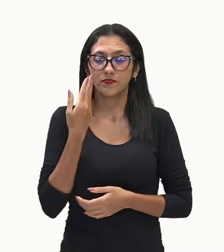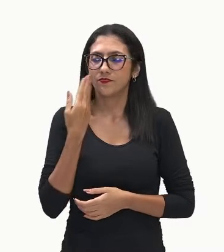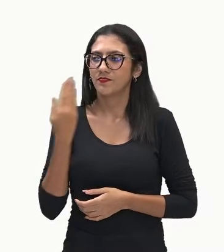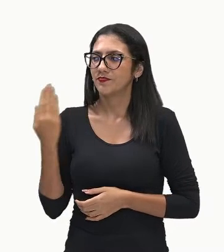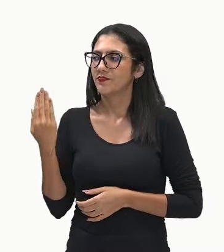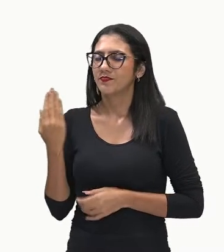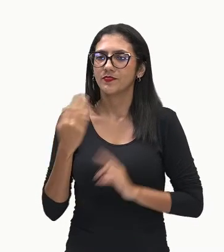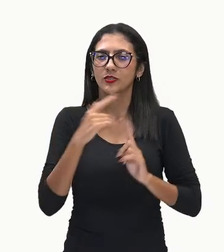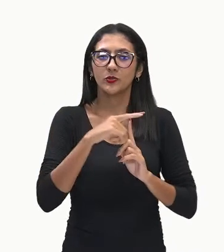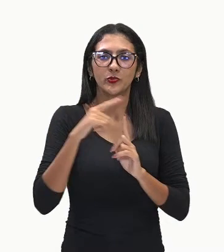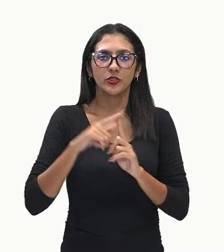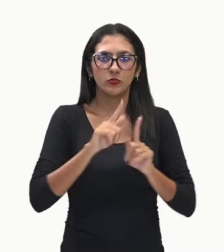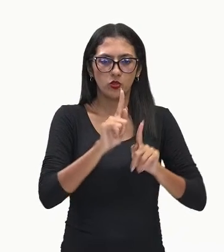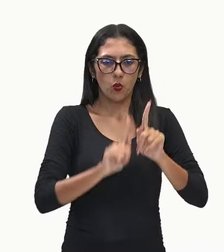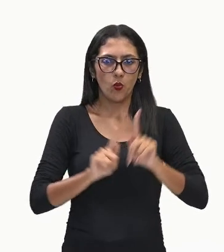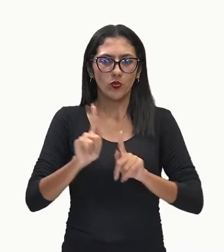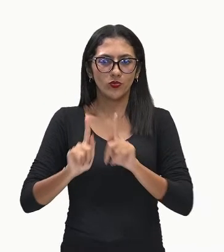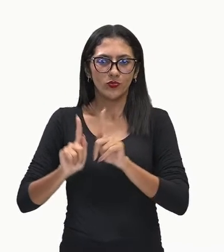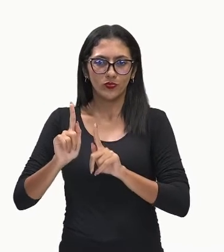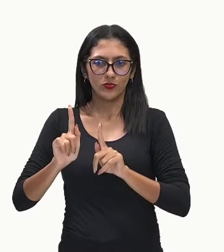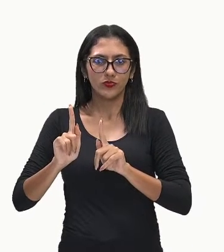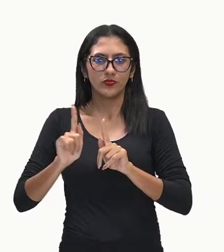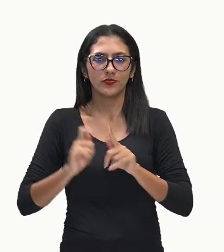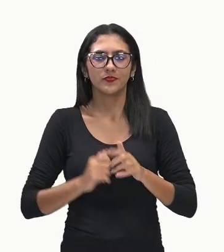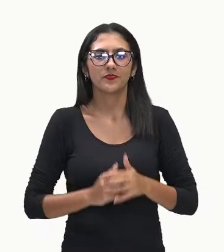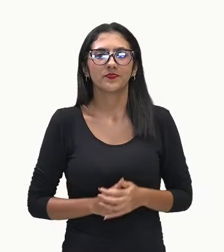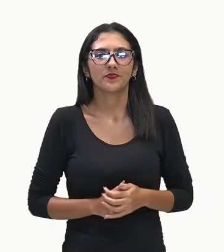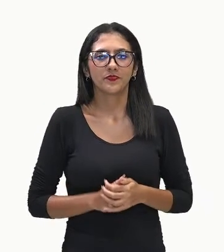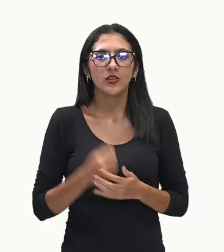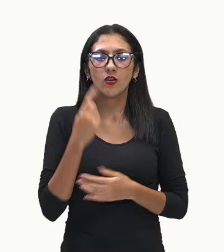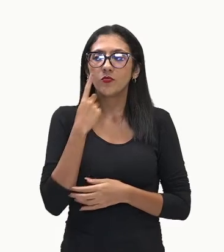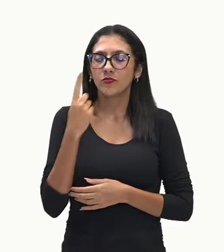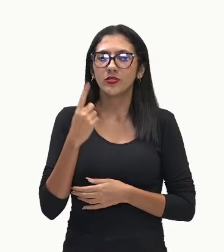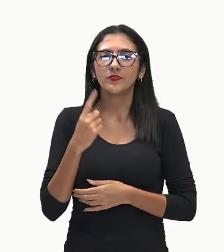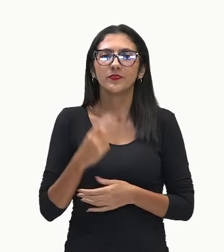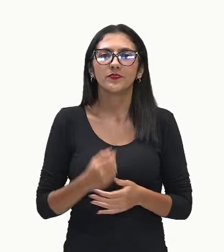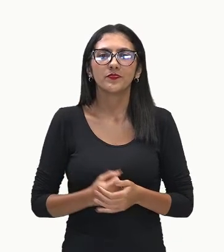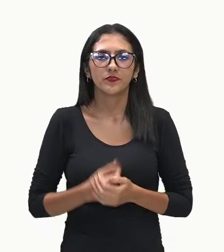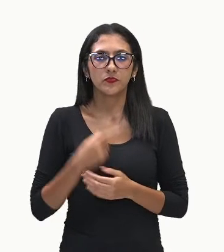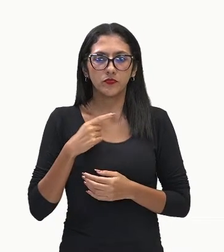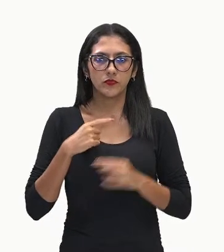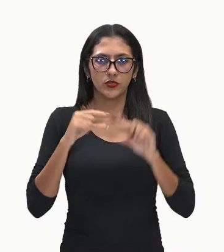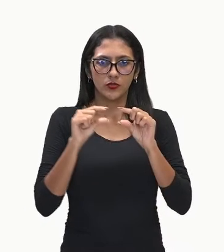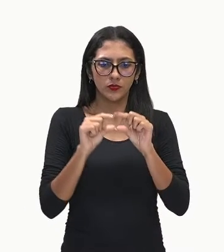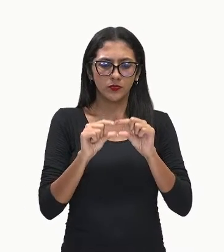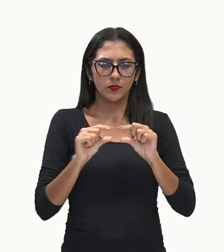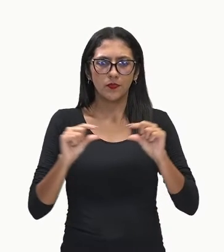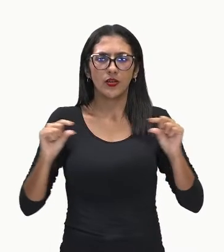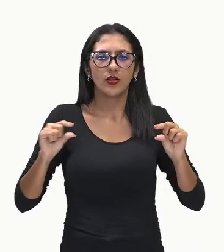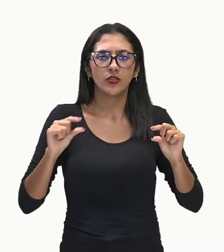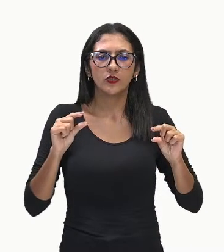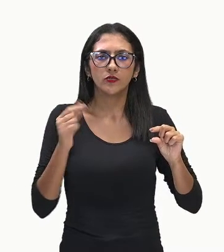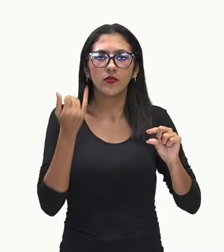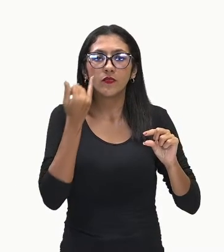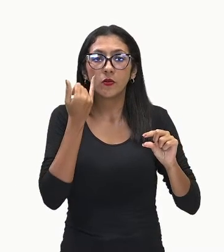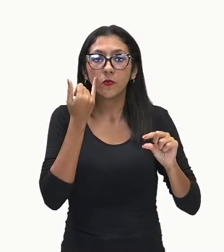colunas. Então, você vai ver aqui ao rodapé as